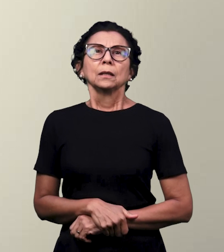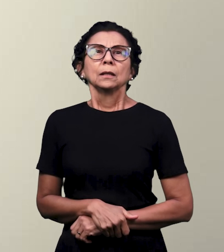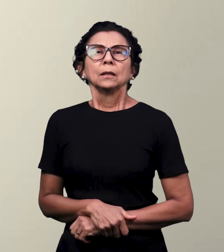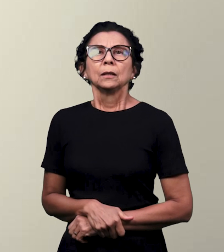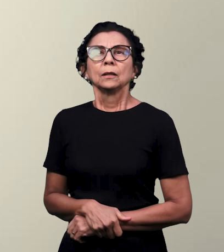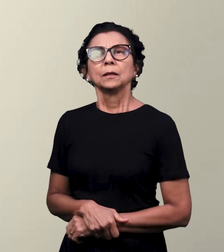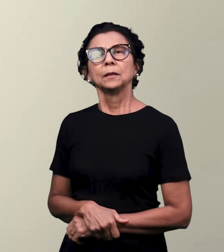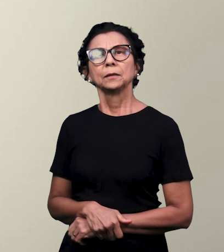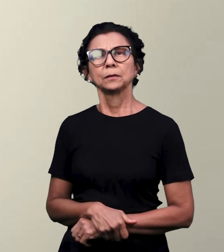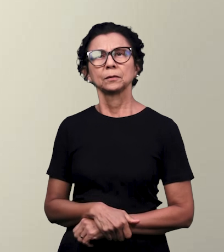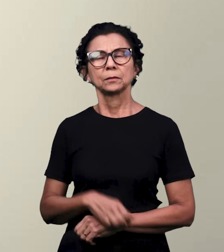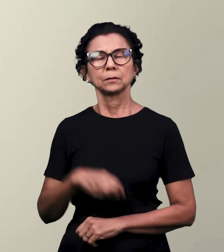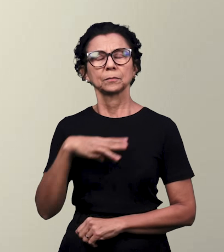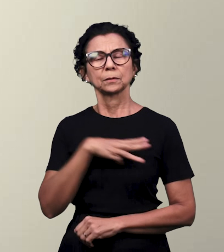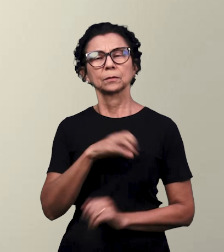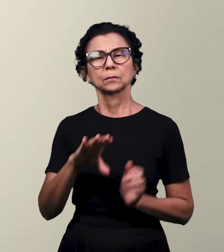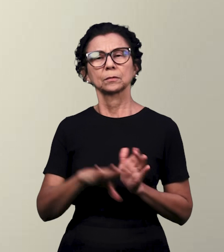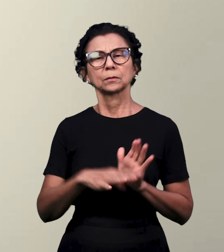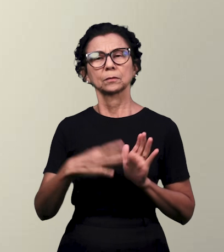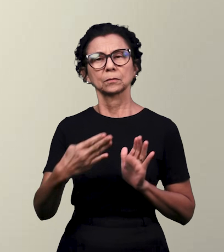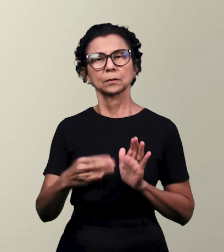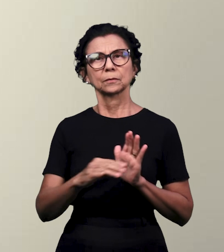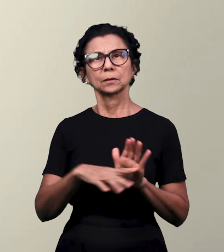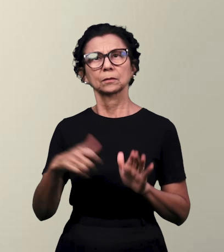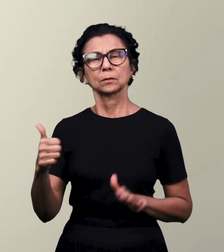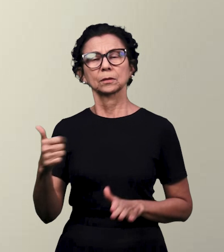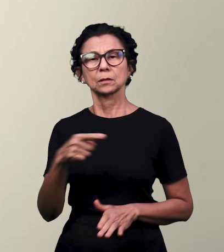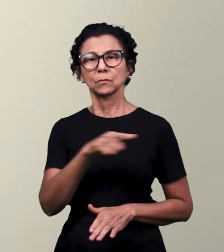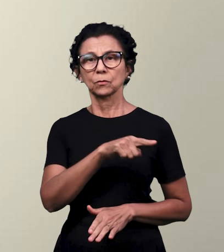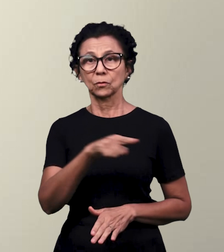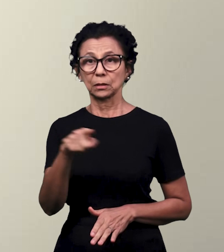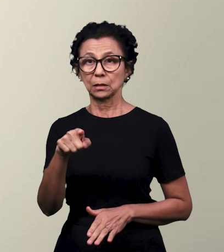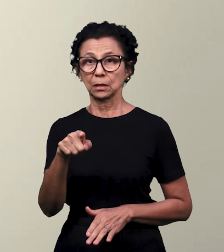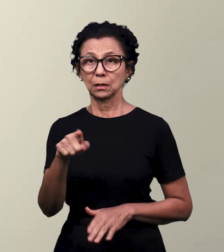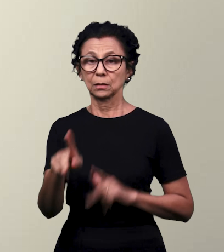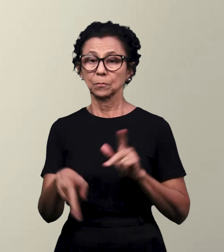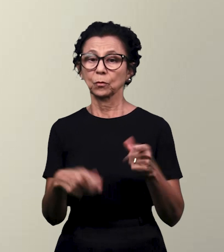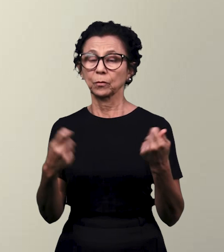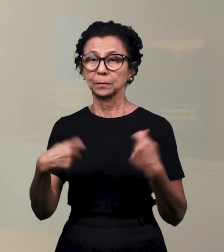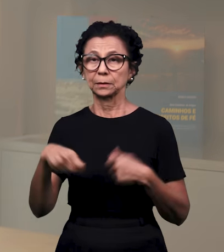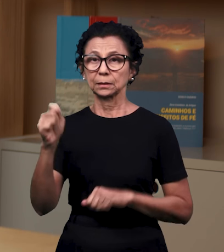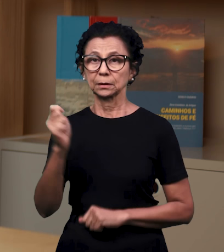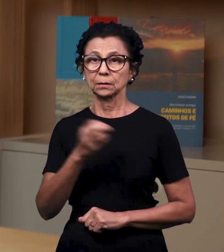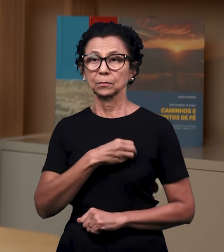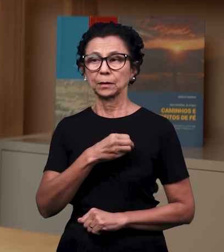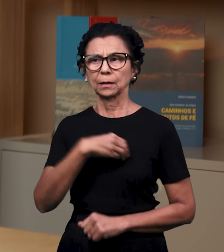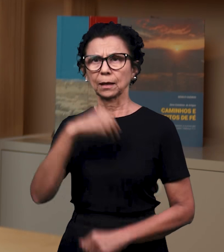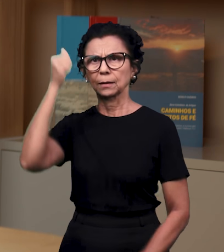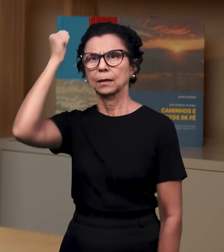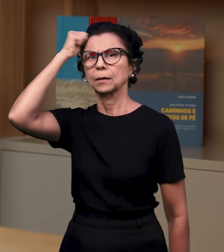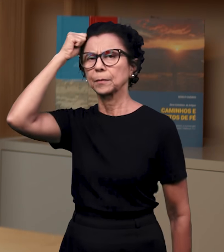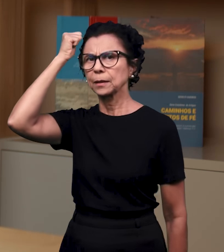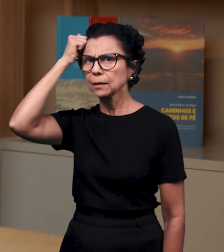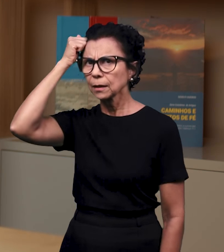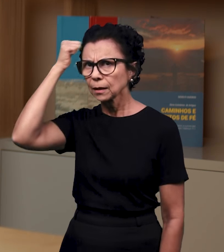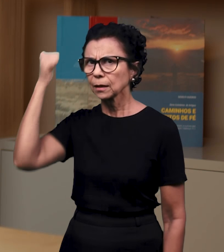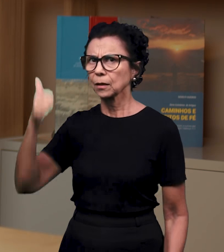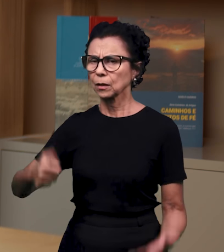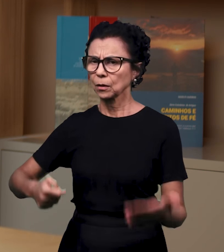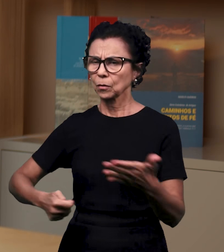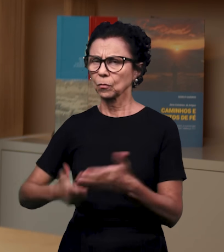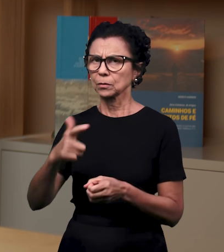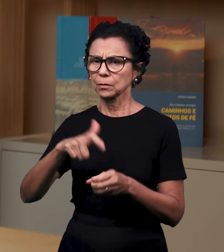Mateus 4,17, né? Arrependei-vos, porque está próximo o reino do céu. Então, a grande mensagem da igreja que Jesus